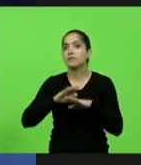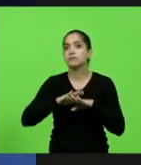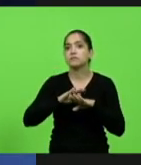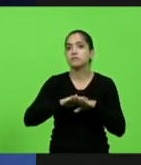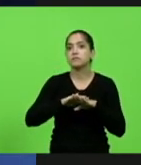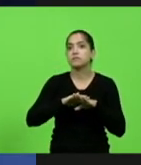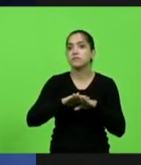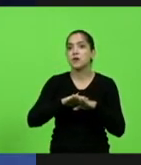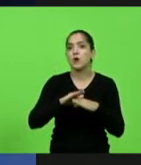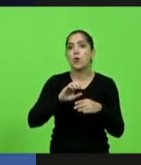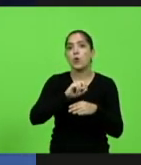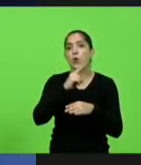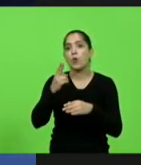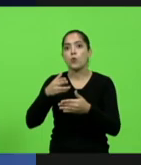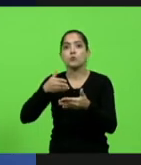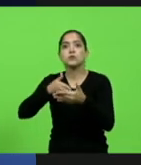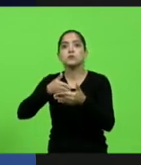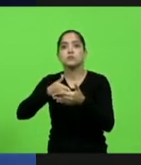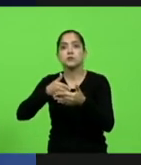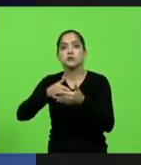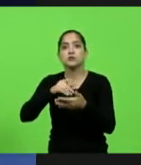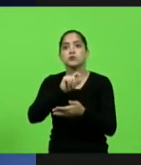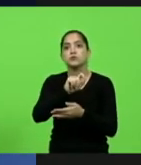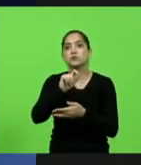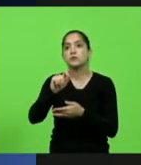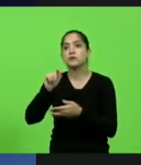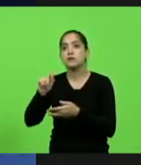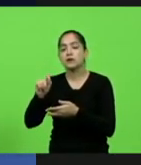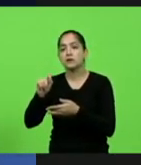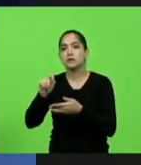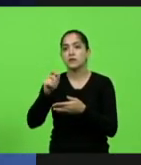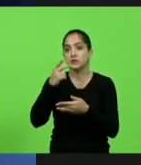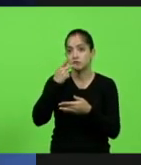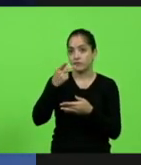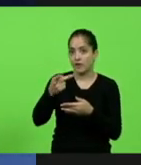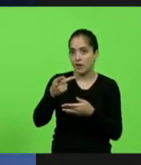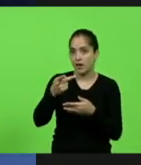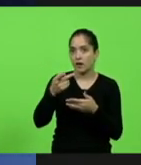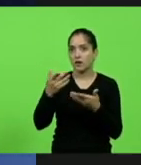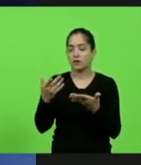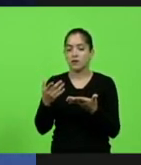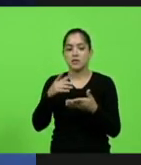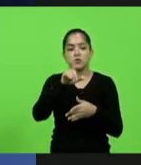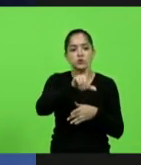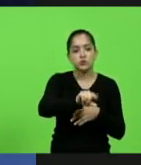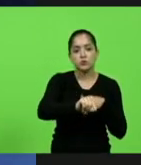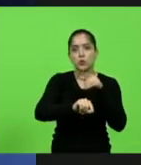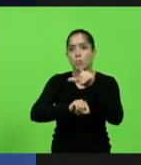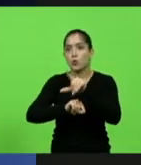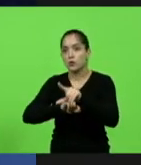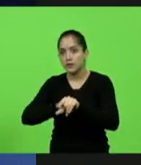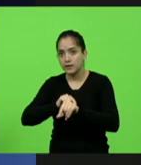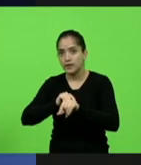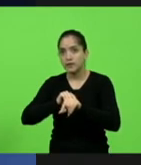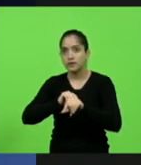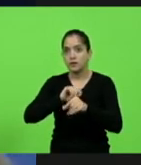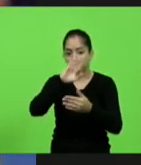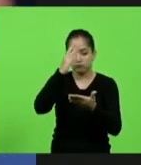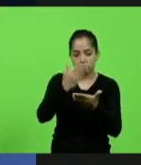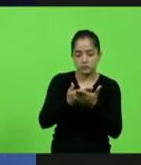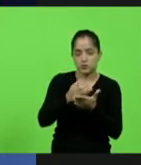impedir? Quem tem direito de dizer que eles podem escolher acreditar ou não